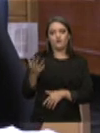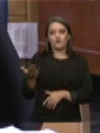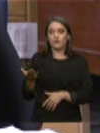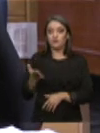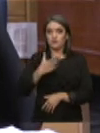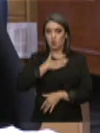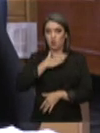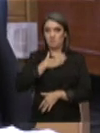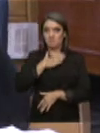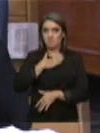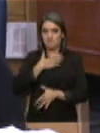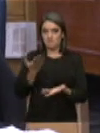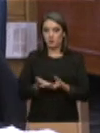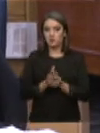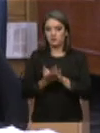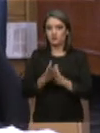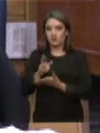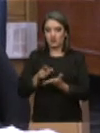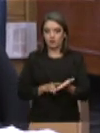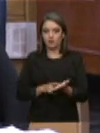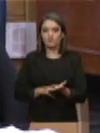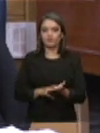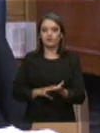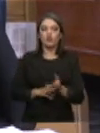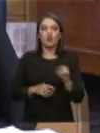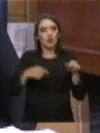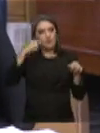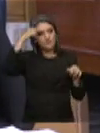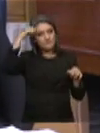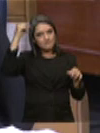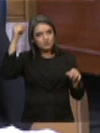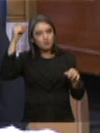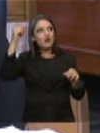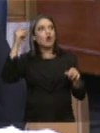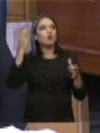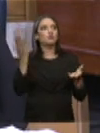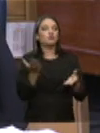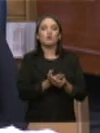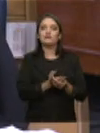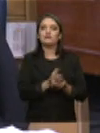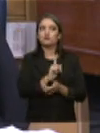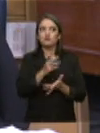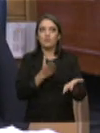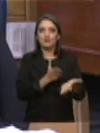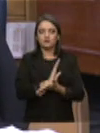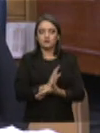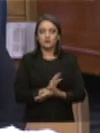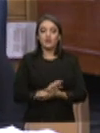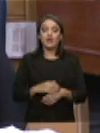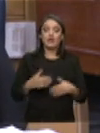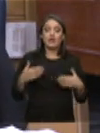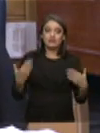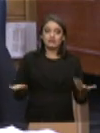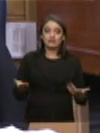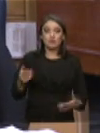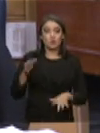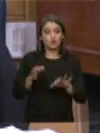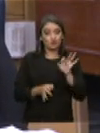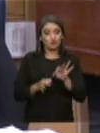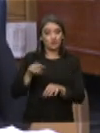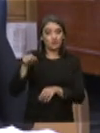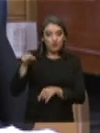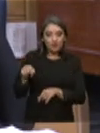estou relatando. Negando provimento. E no seu caso, negando provimento. Portanto, neste acordo, neste